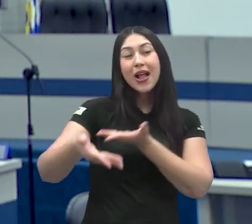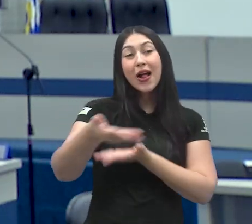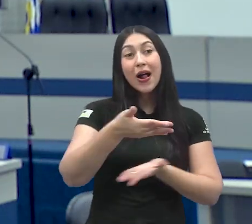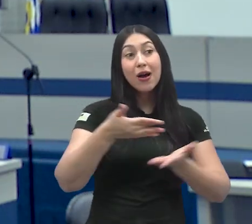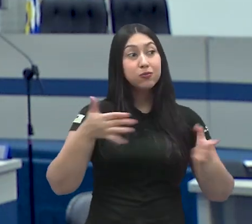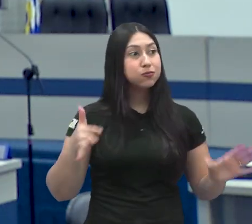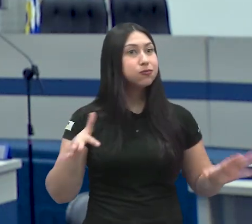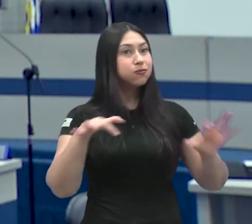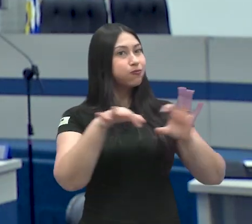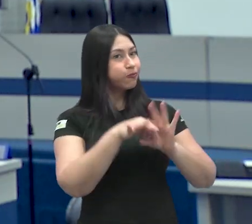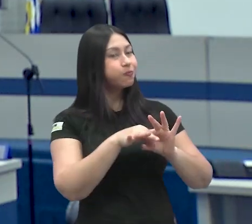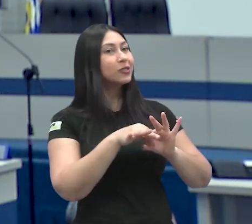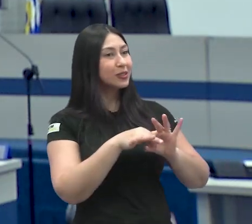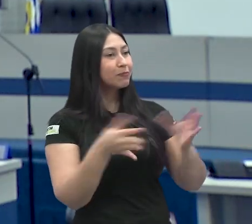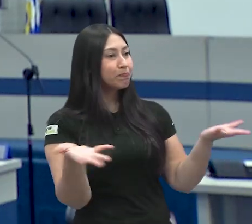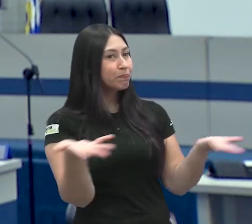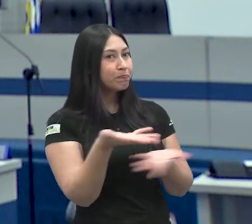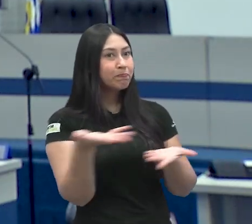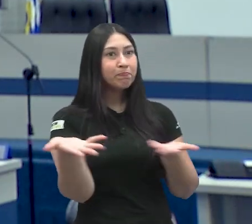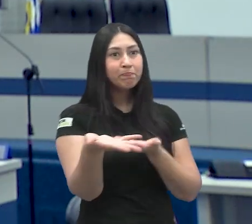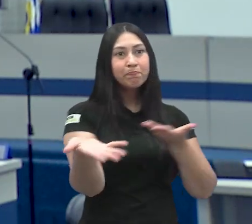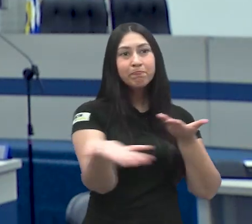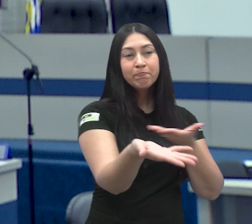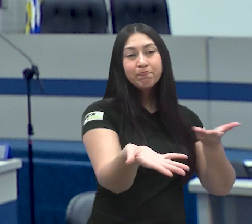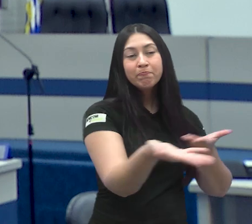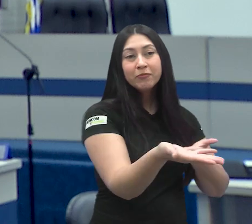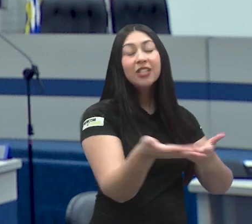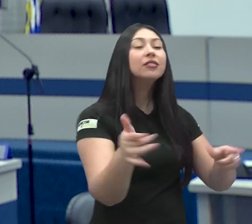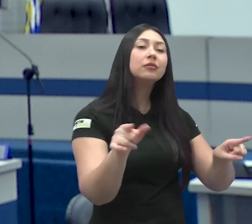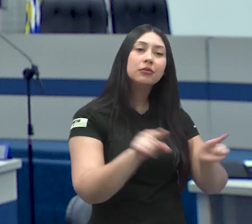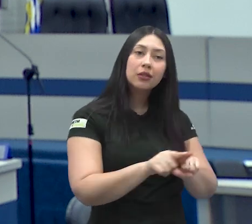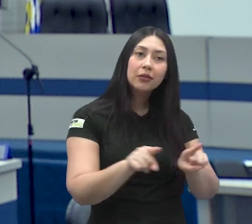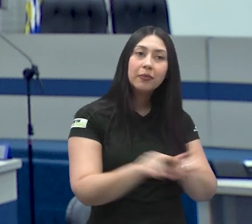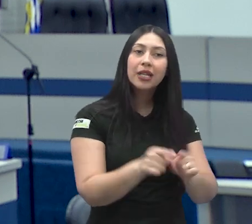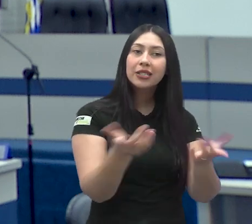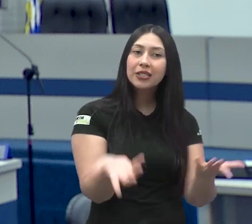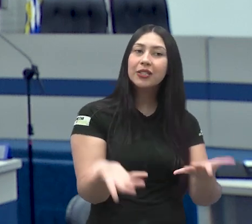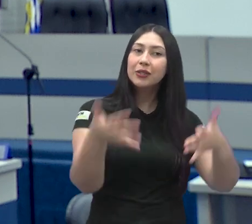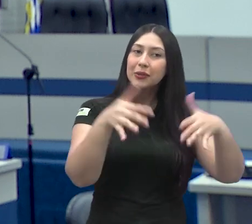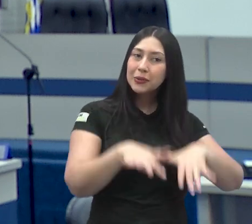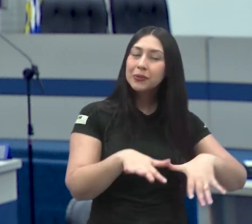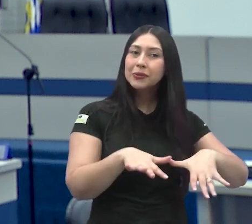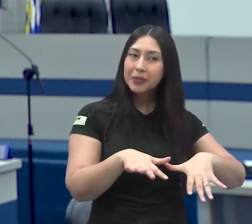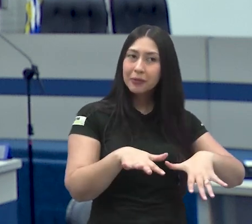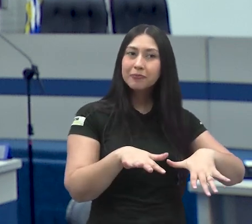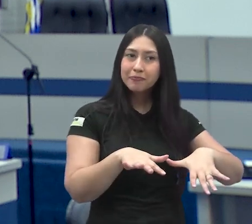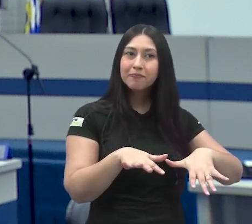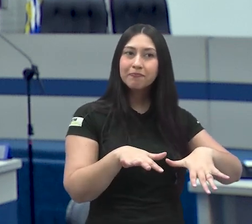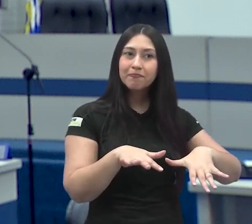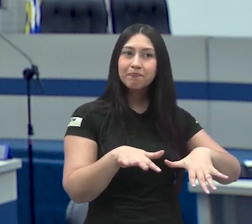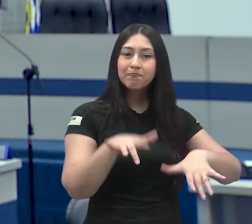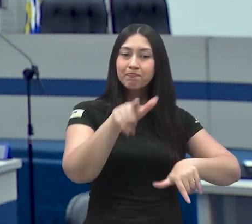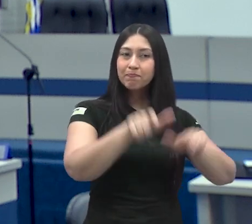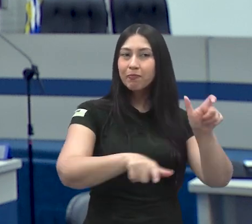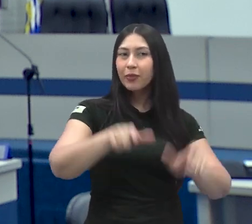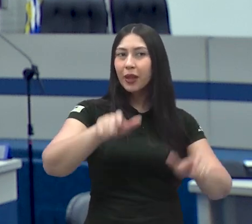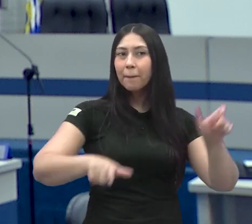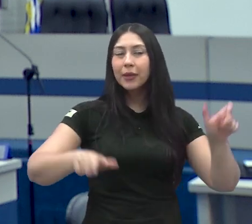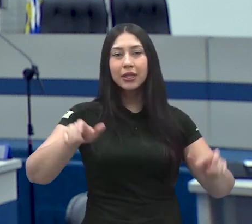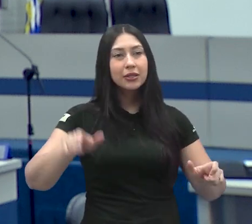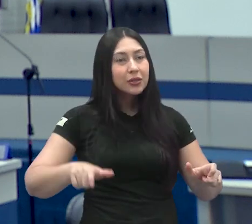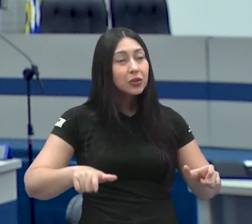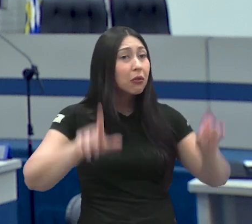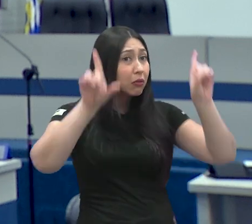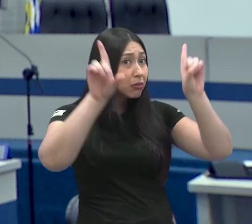confraternização, de parceria entre os atletas e, logicamente, de inclusão dessas pessoas que